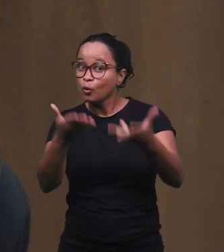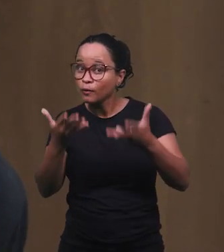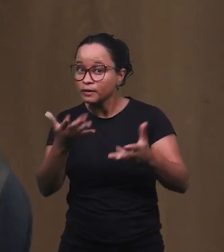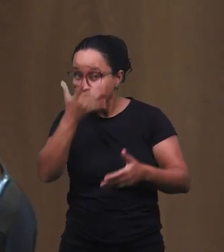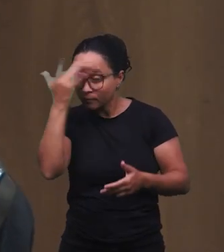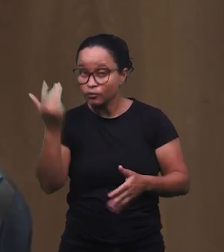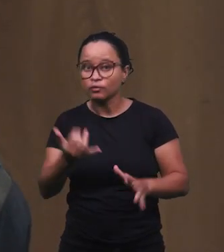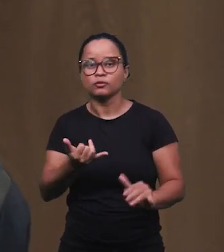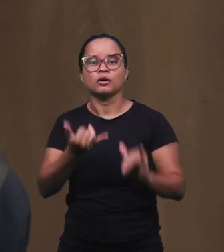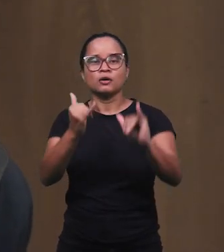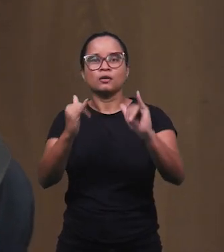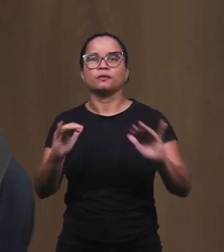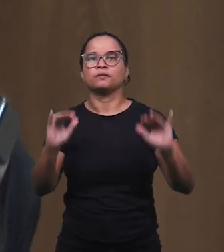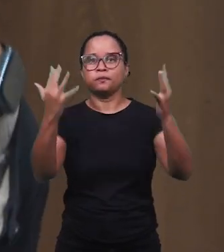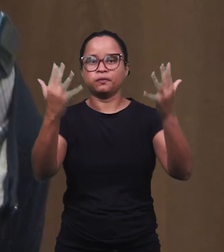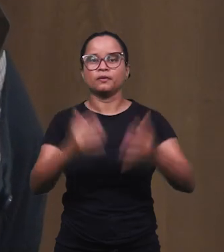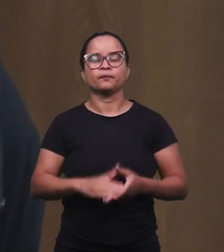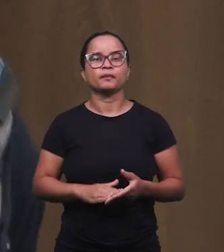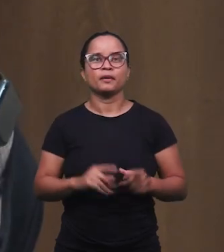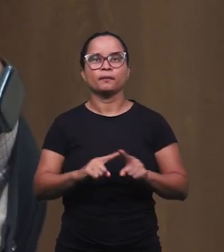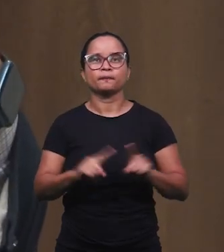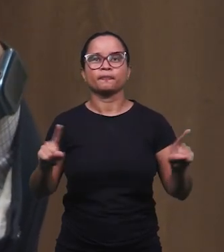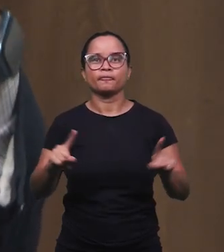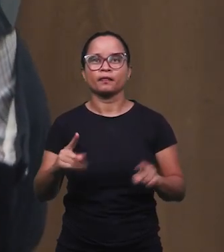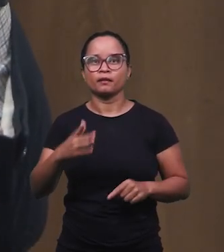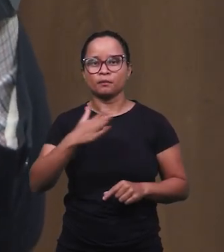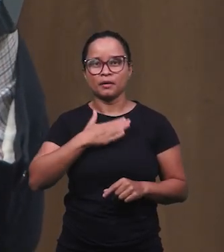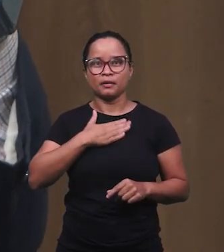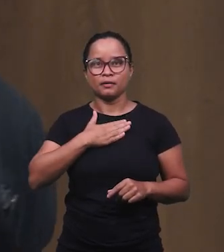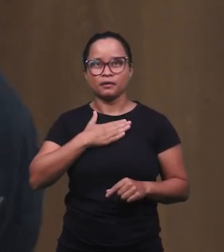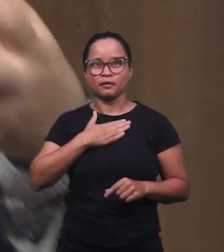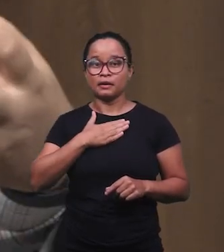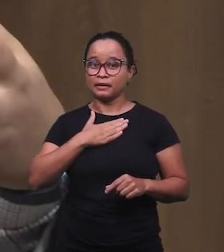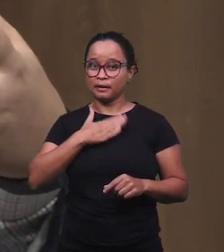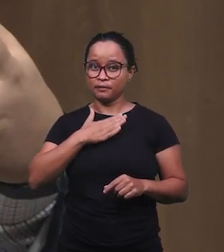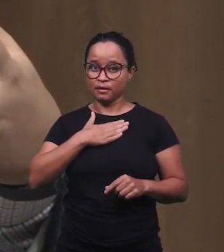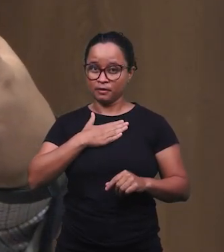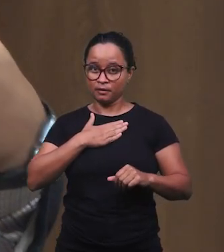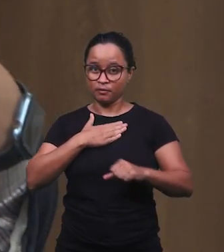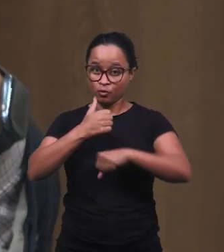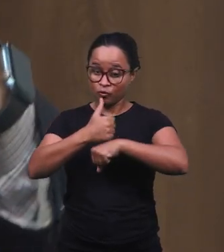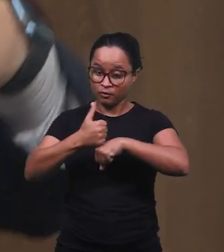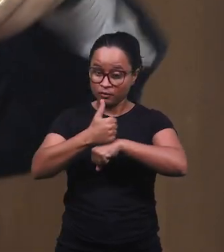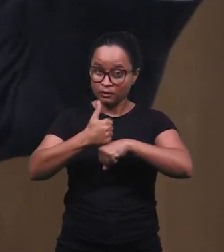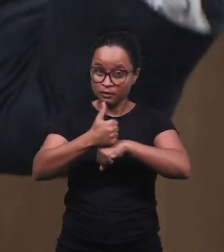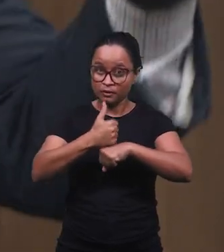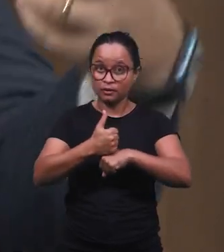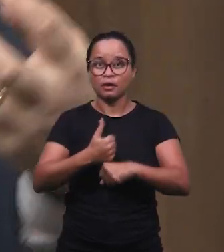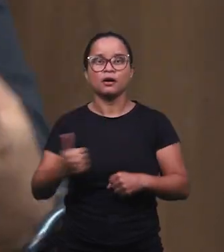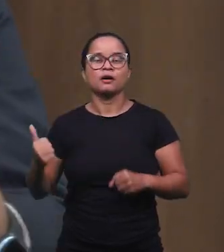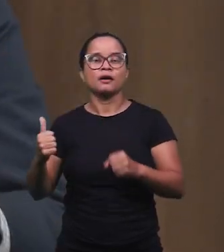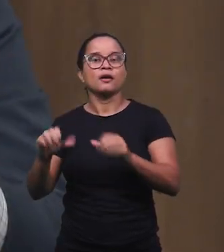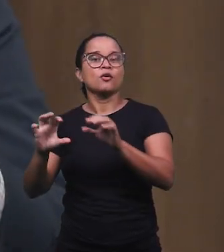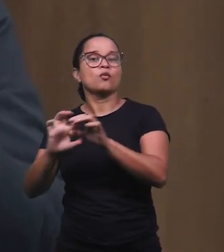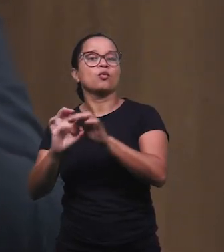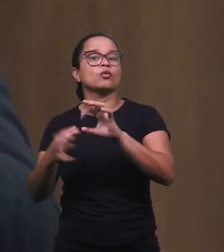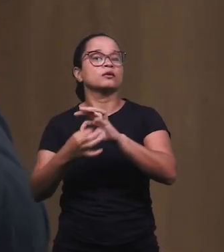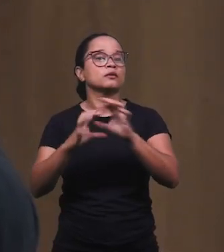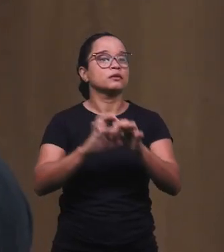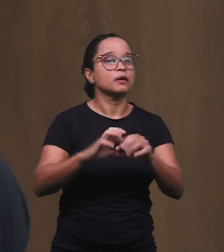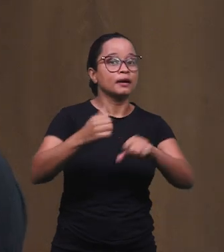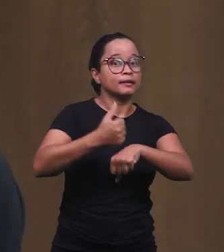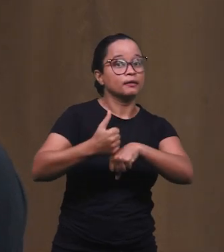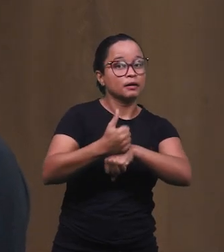para o Trombetas e Festas. Só que eu vou contar do meu aspecto, a minha rede social é profissional, eu vou contextualizar nesta